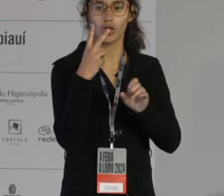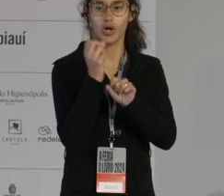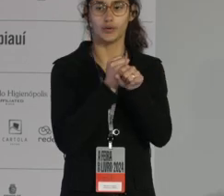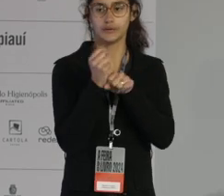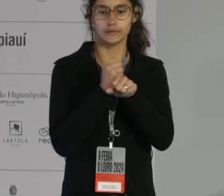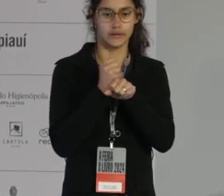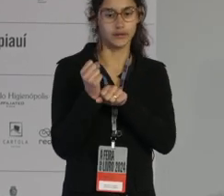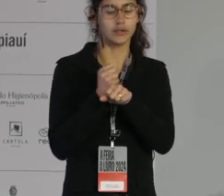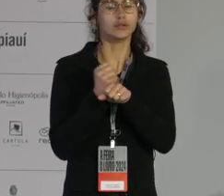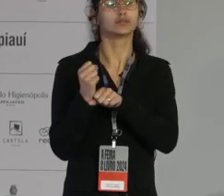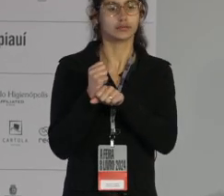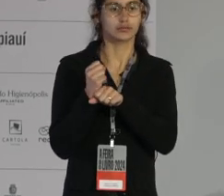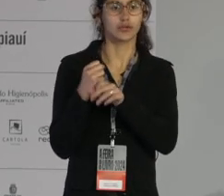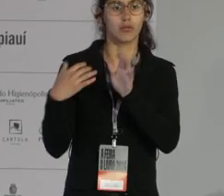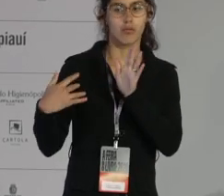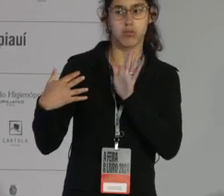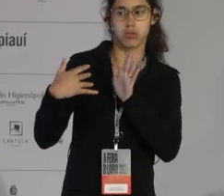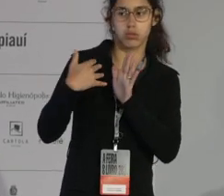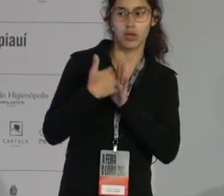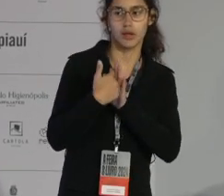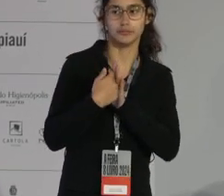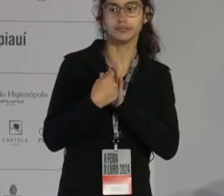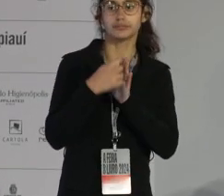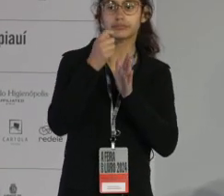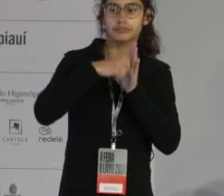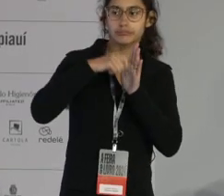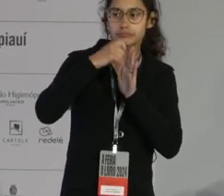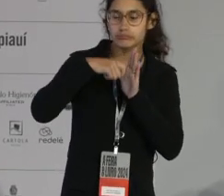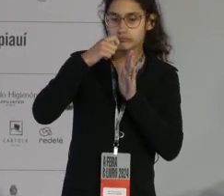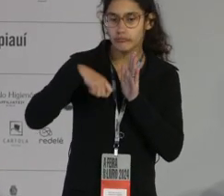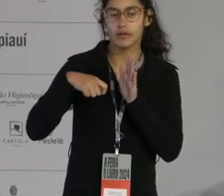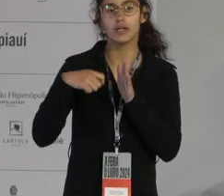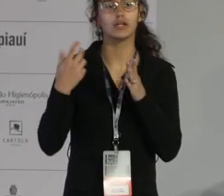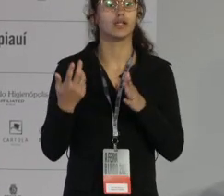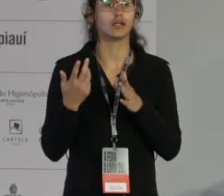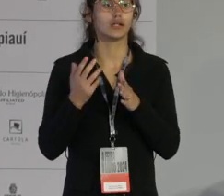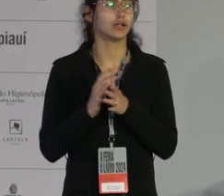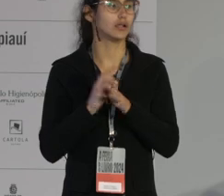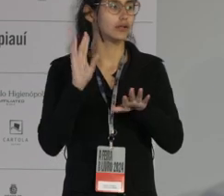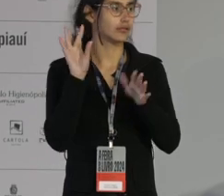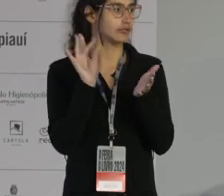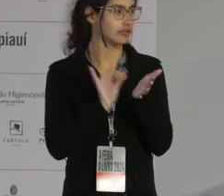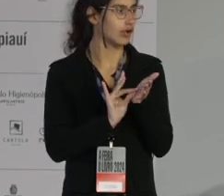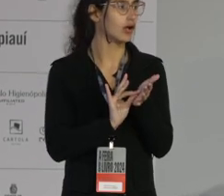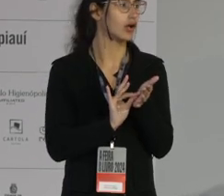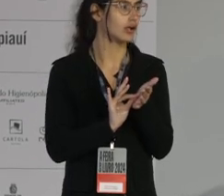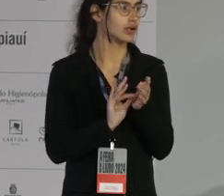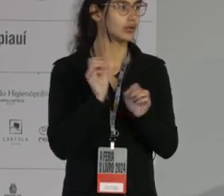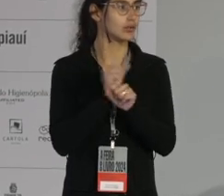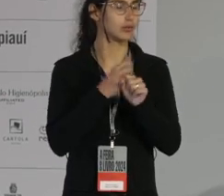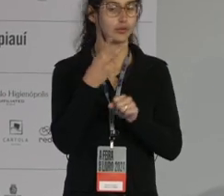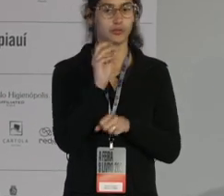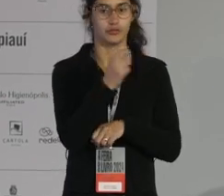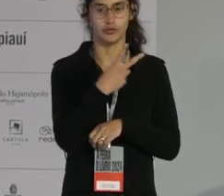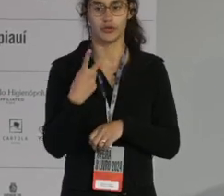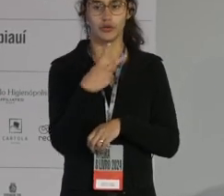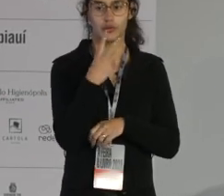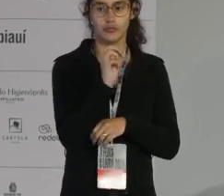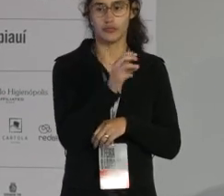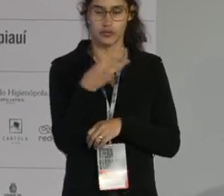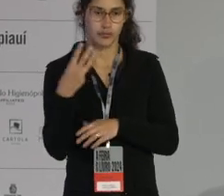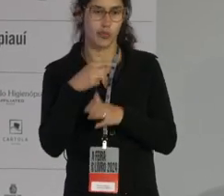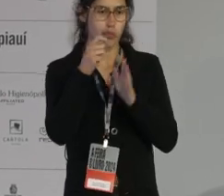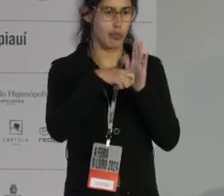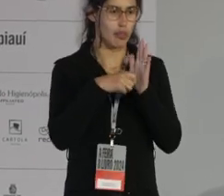2 anos de escrita muito... De uma escrita... Ano de 2022 e 2023, em que eu